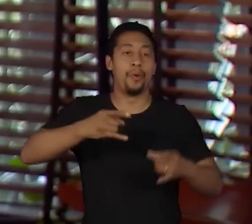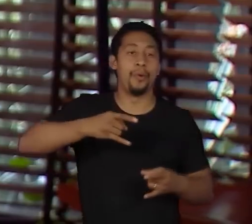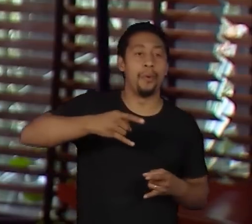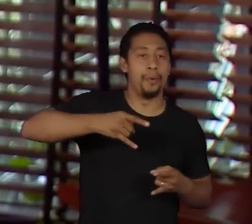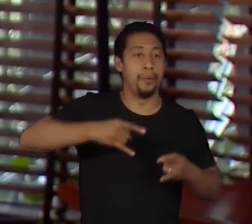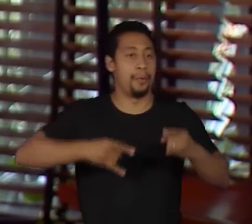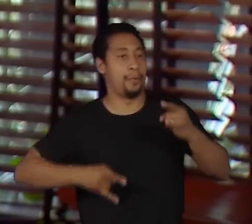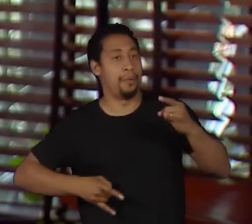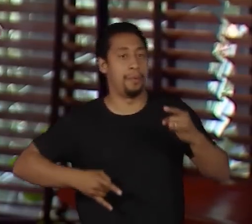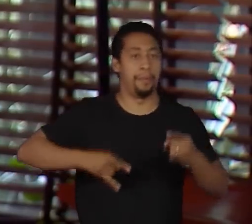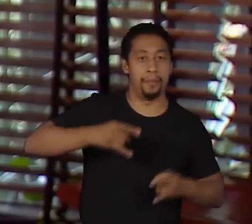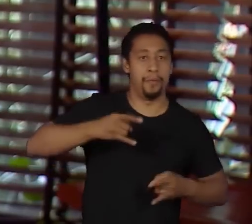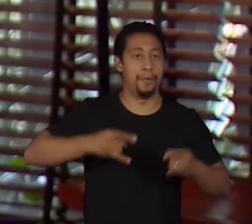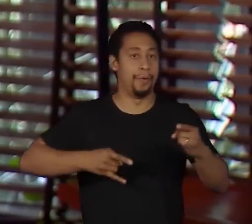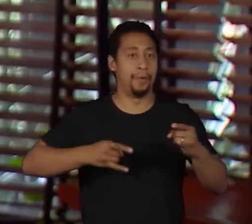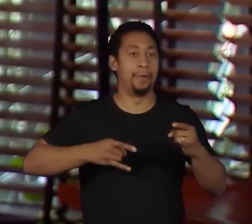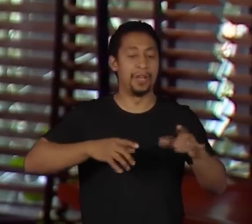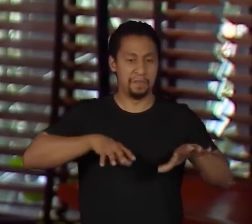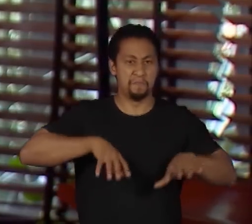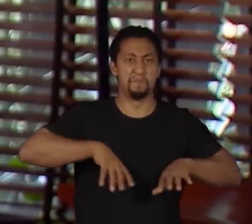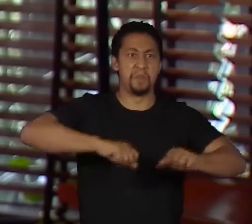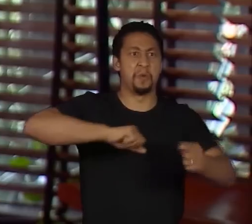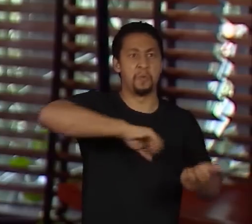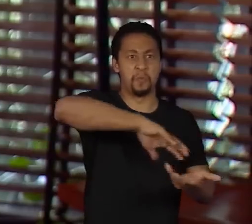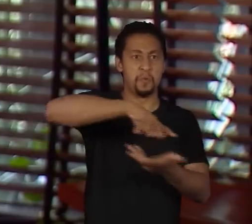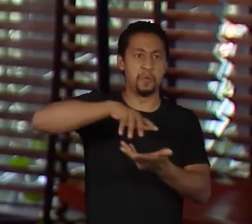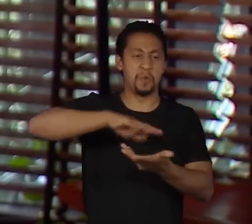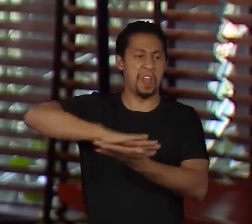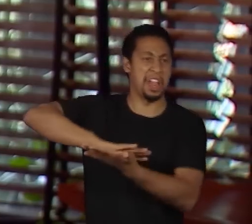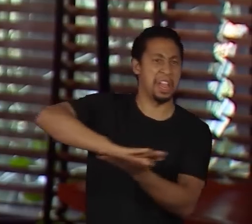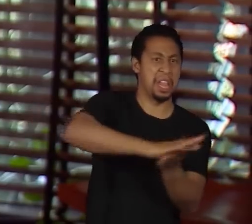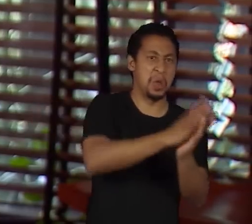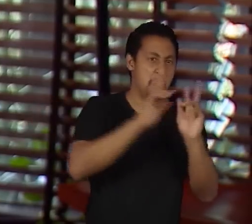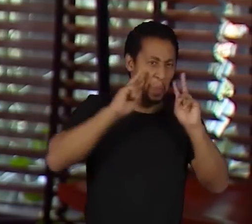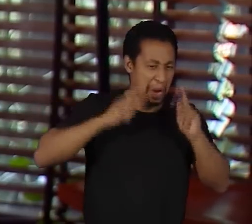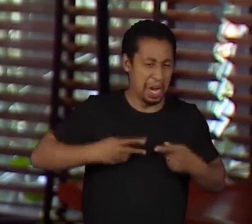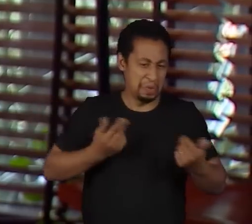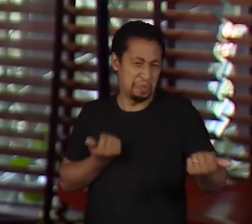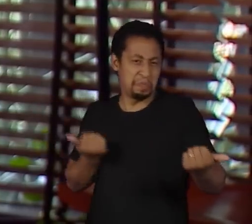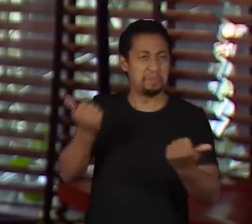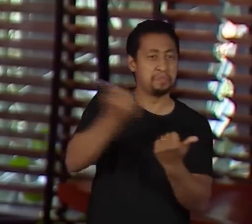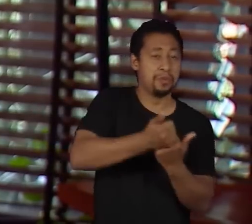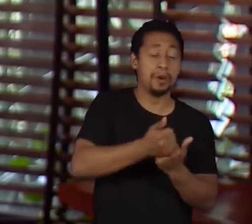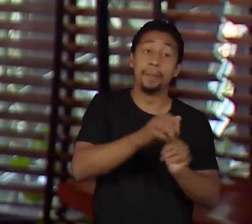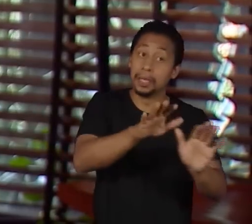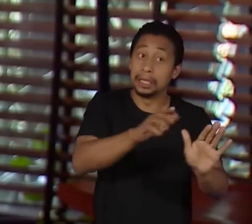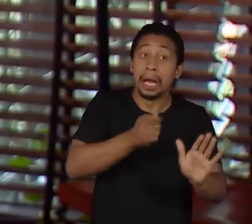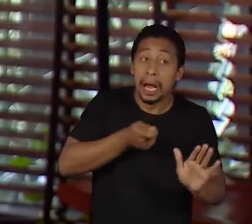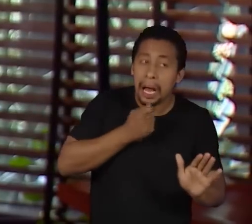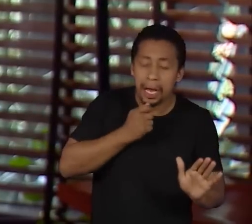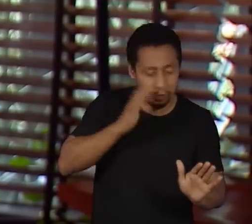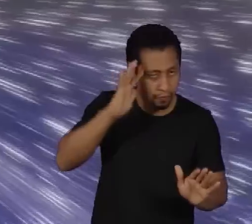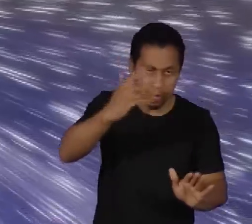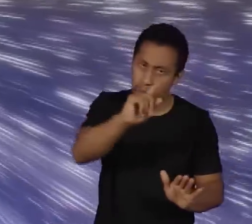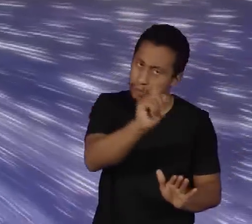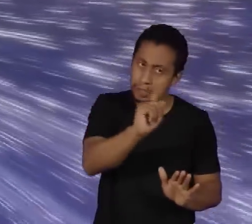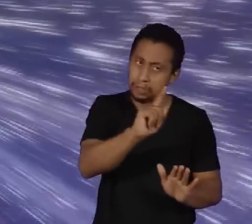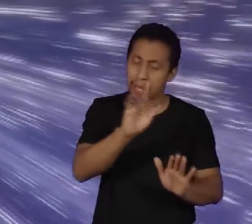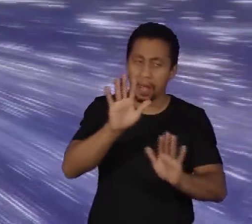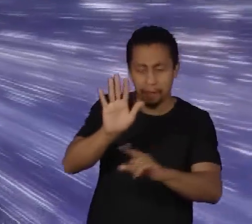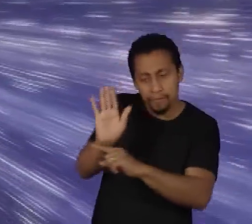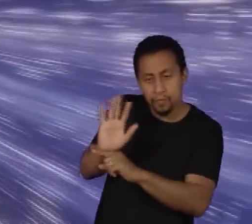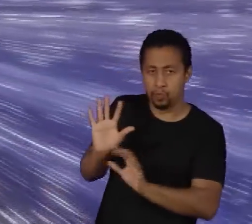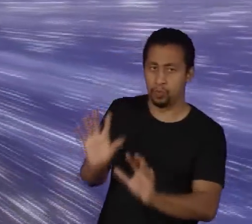aqueles humanoides que vão dominar o mundo, que vão dominar a gente, subjugar os seres humanos, e nada disso. Isso é o campo da ficção científica.